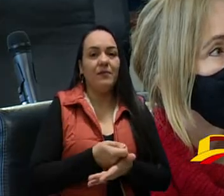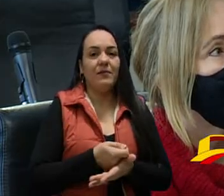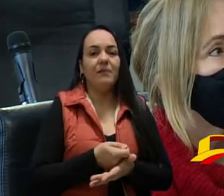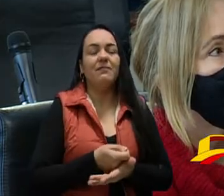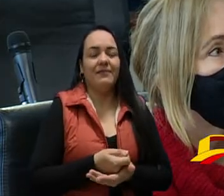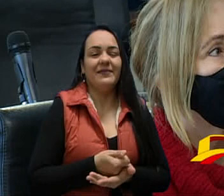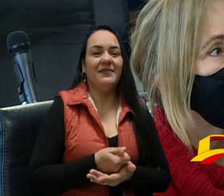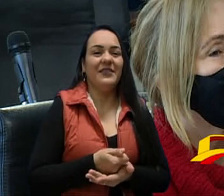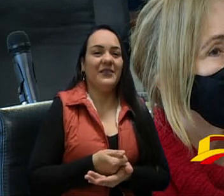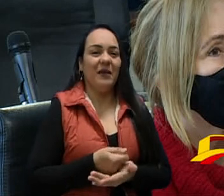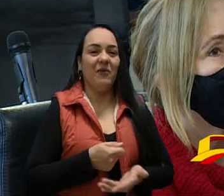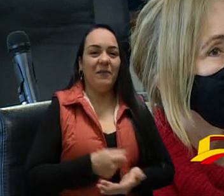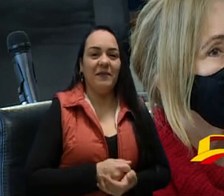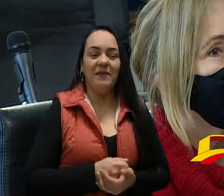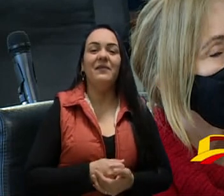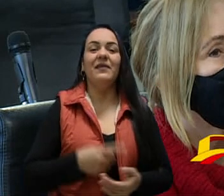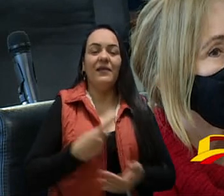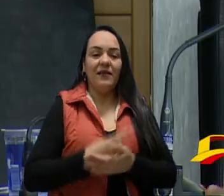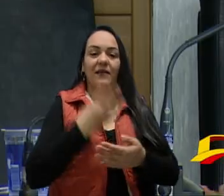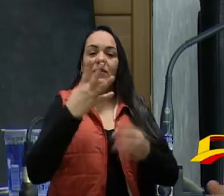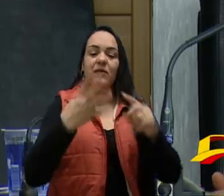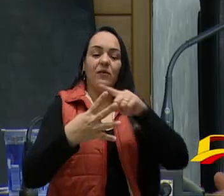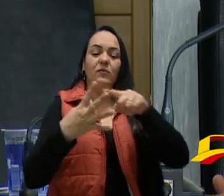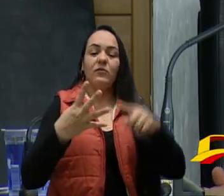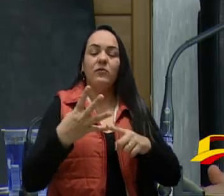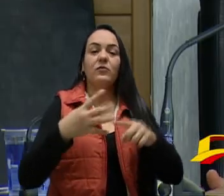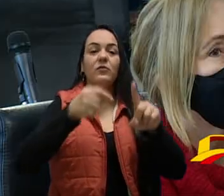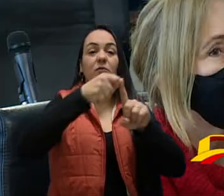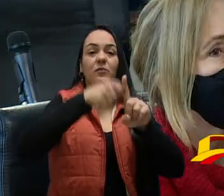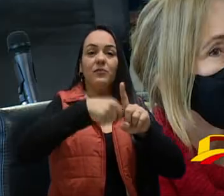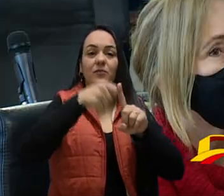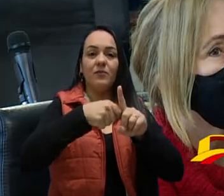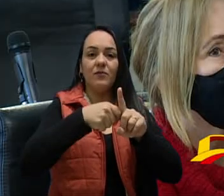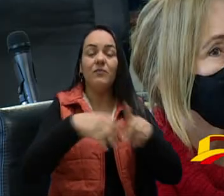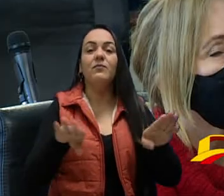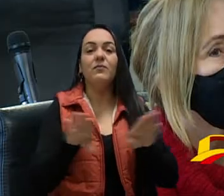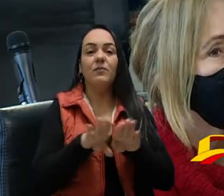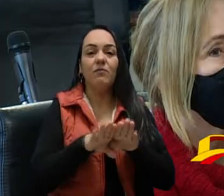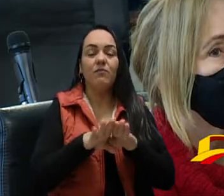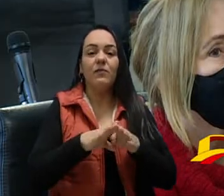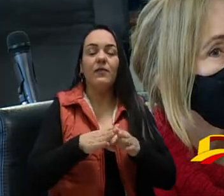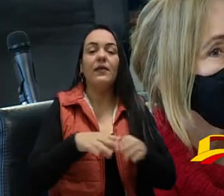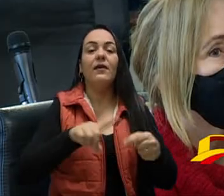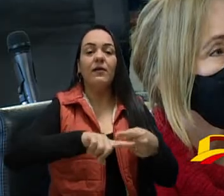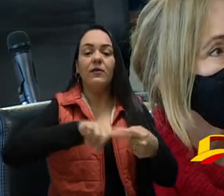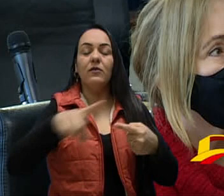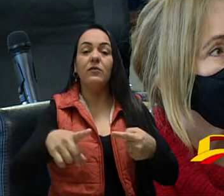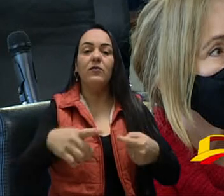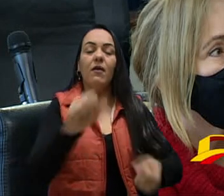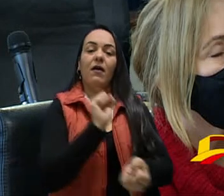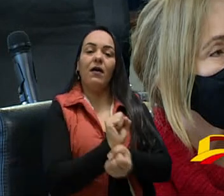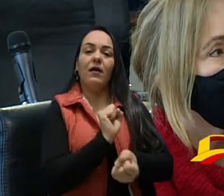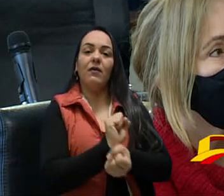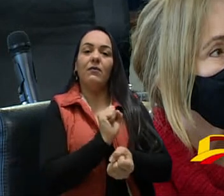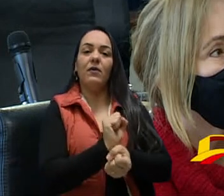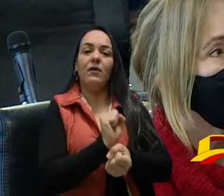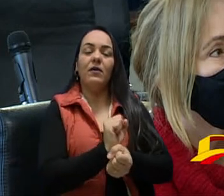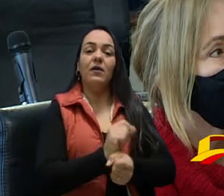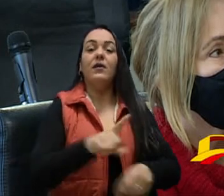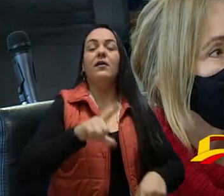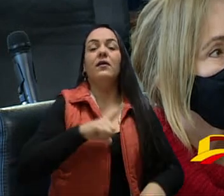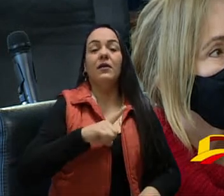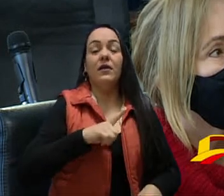que foi realizado no quadrimestre os copos lá meses e o restante é o que está reservado ainda